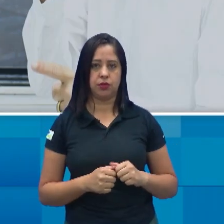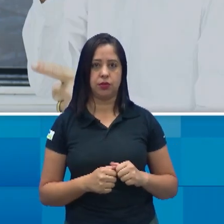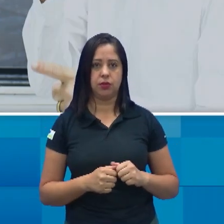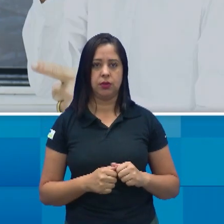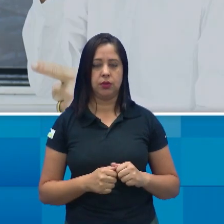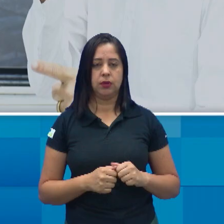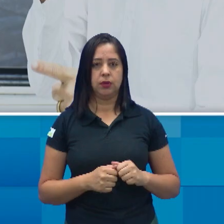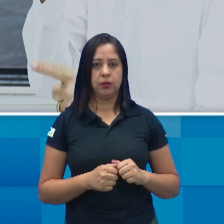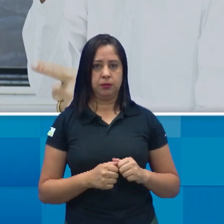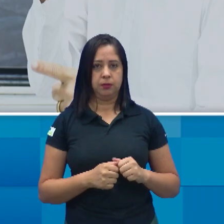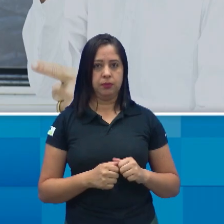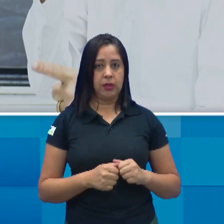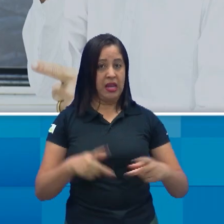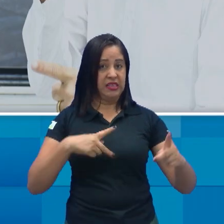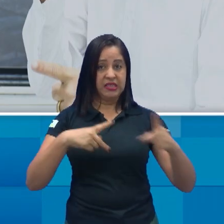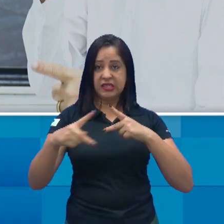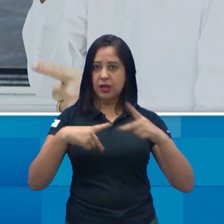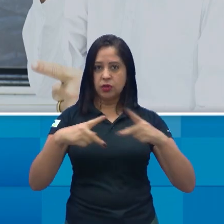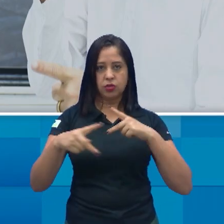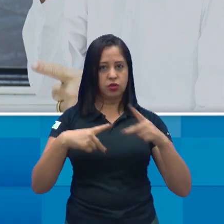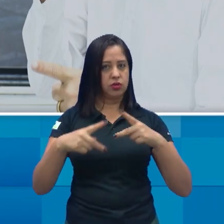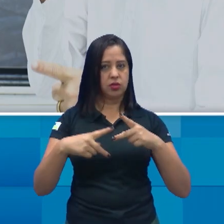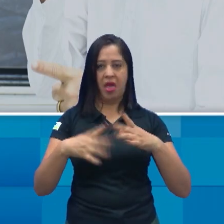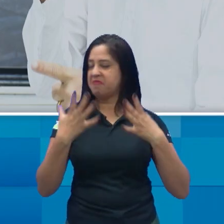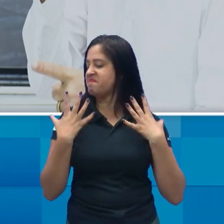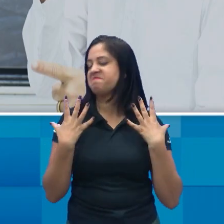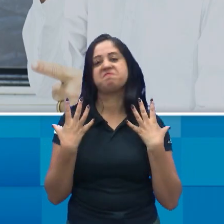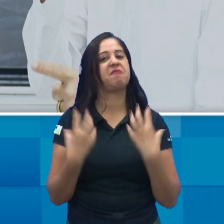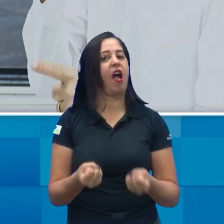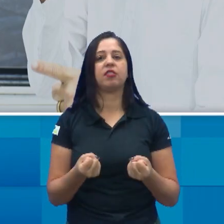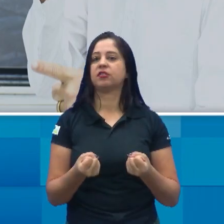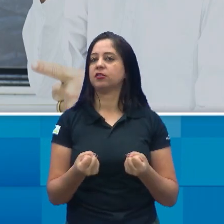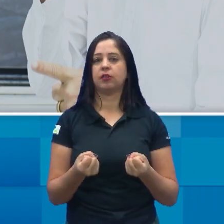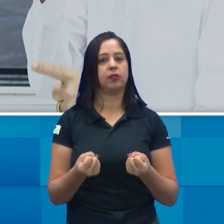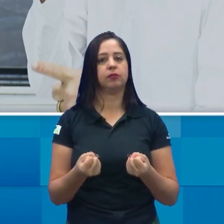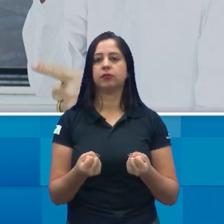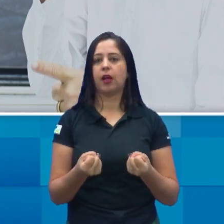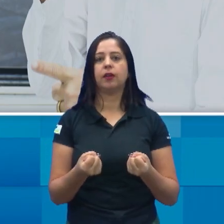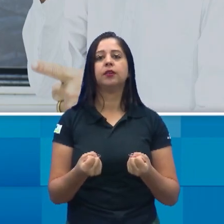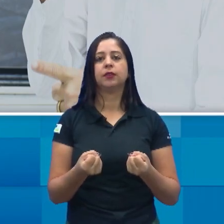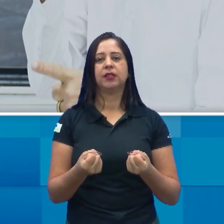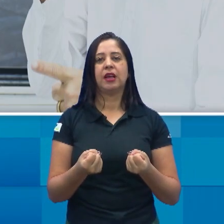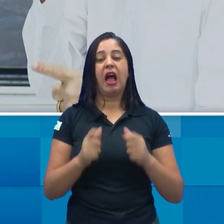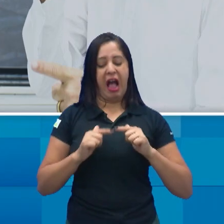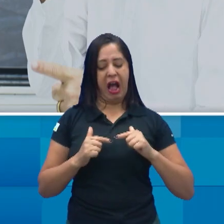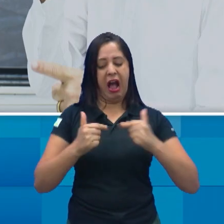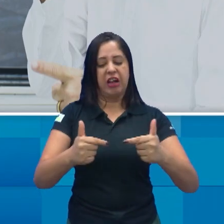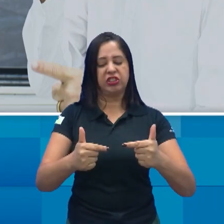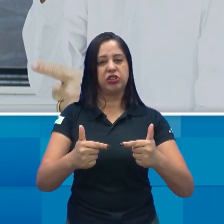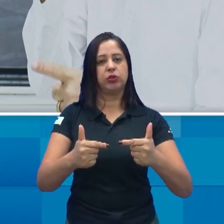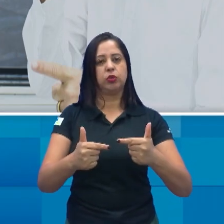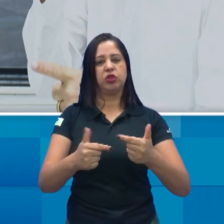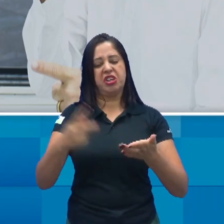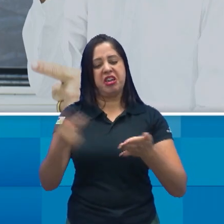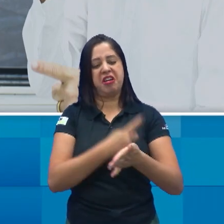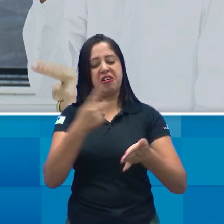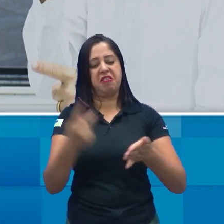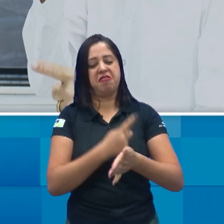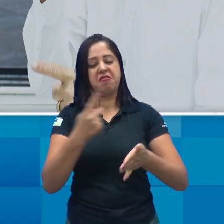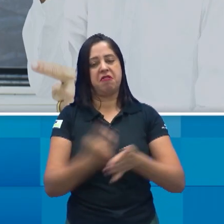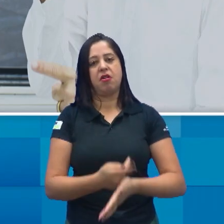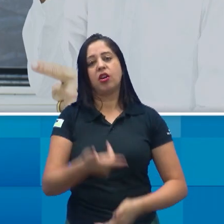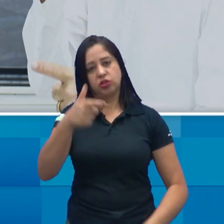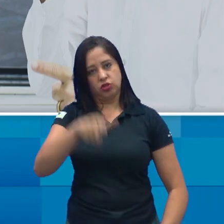exemplos. E São José não pode e não vai aceitar que episódios dessa forma